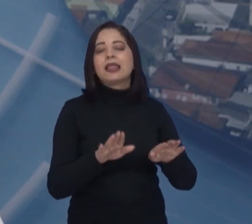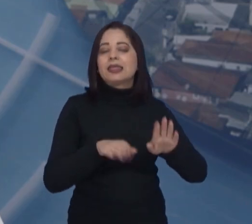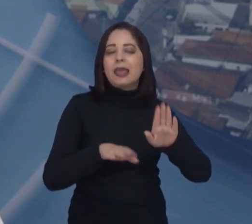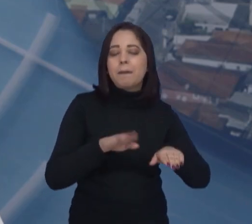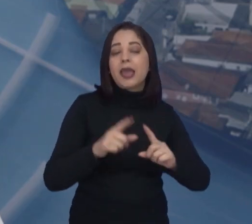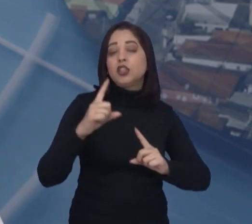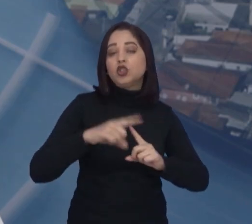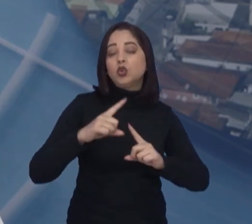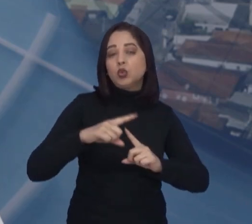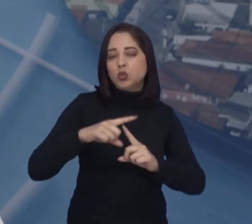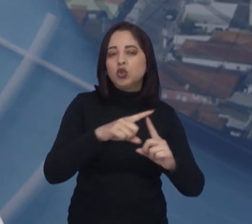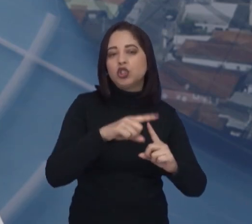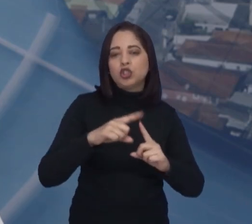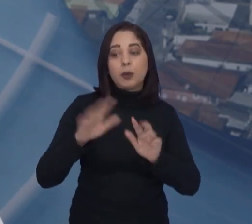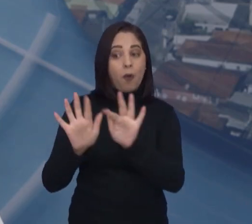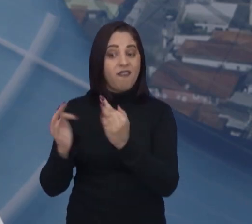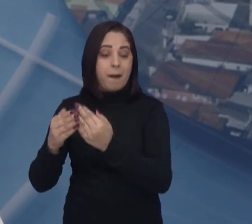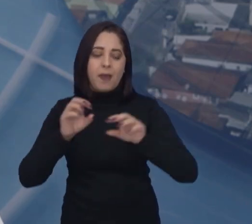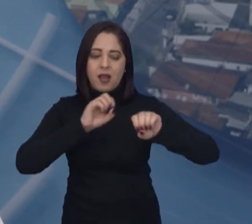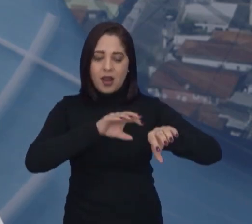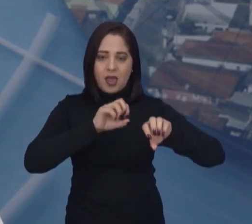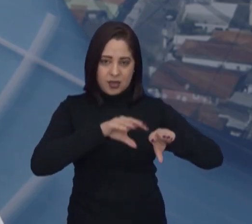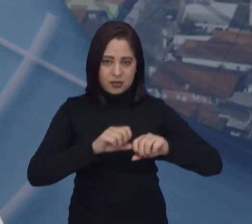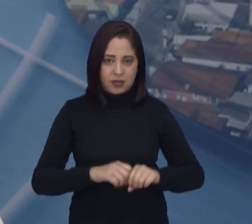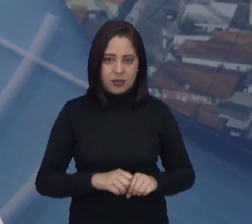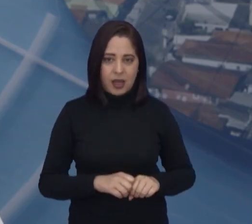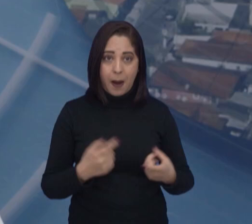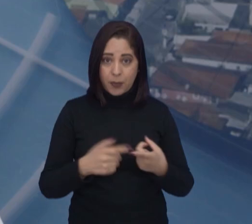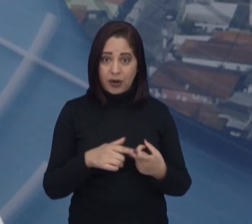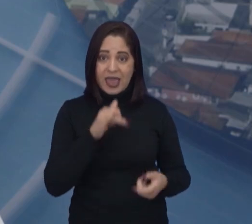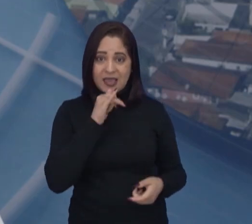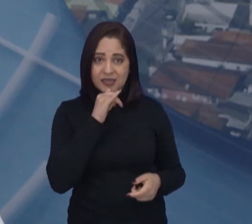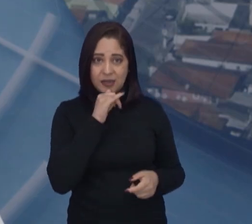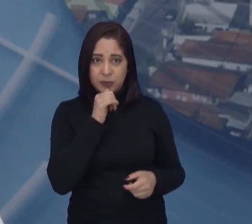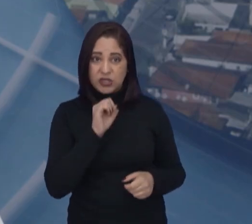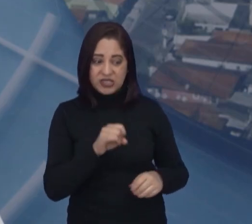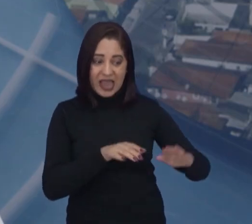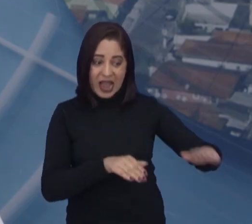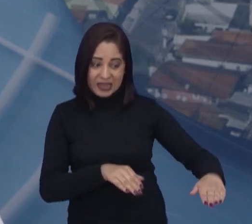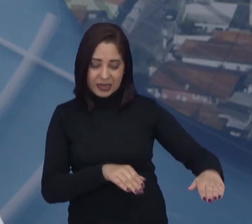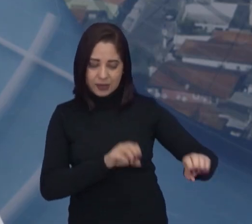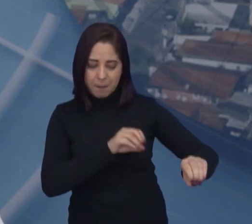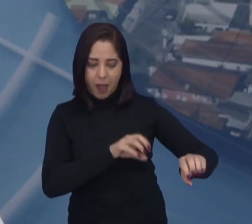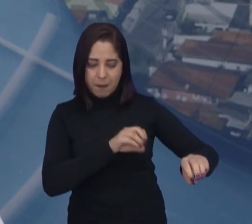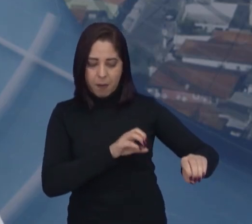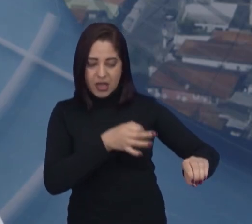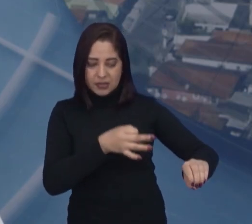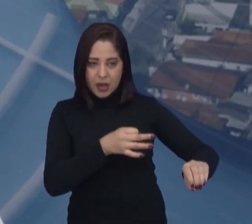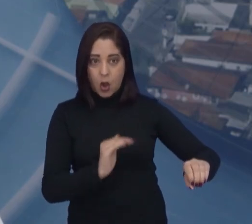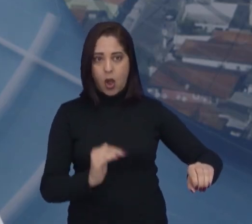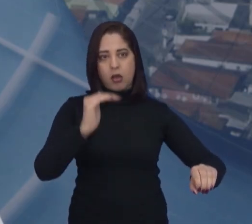É importante a gente falar que para o adolescente que você está colhendo hoje, vai muito da criança que você plantou, né? Daquele